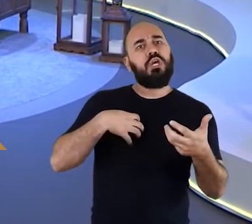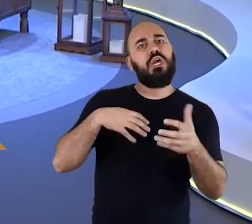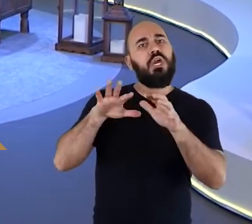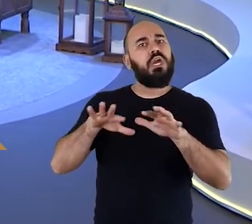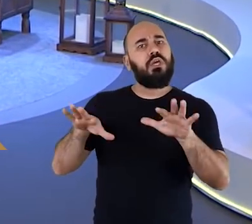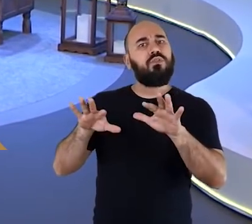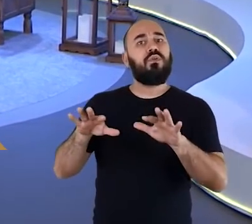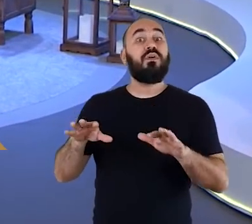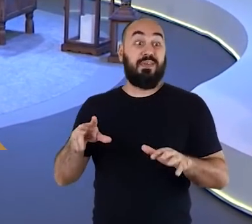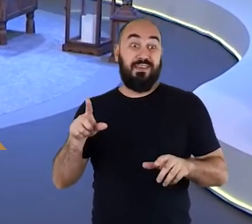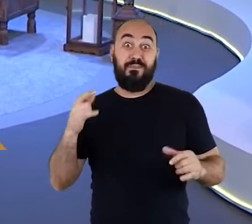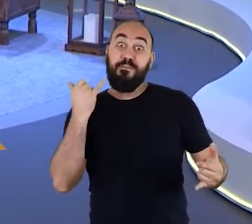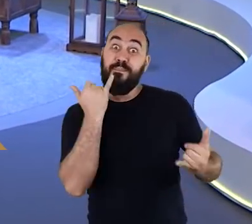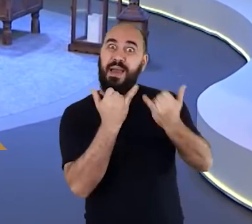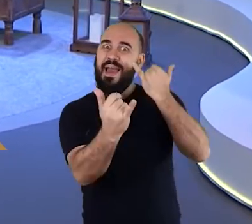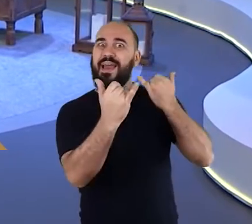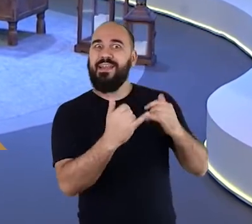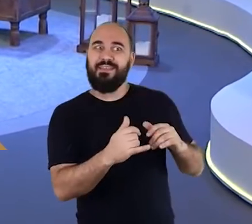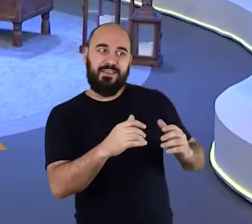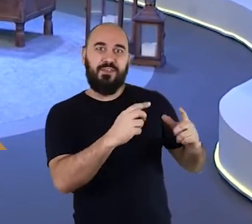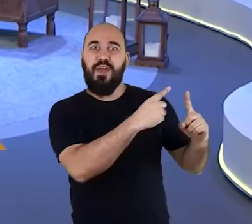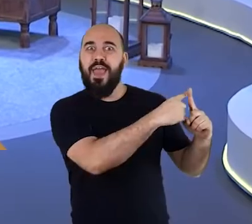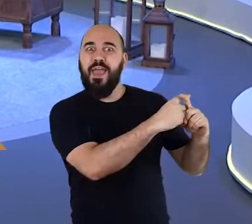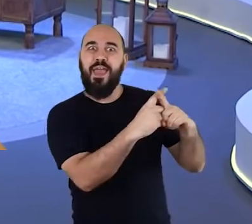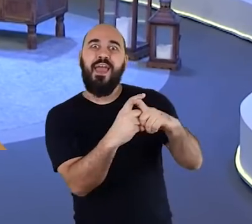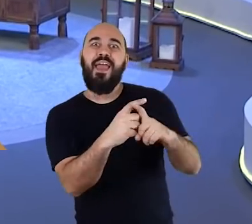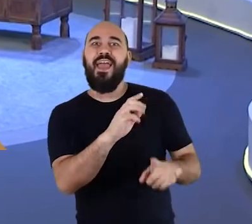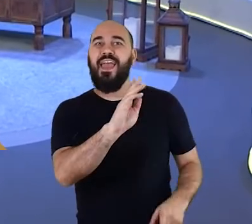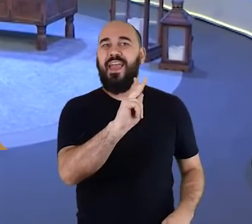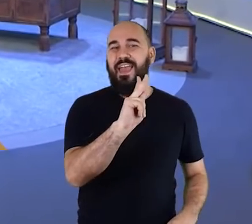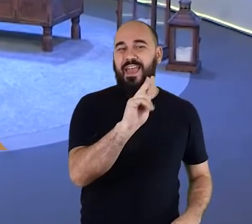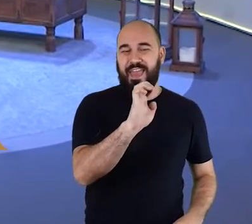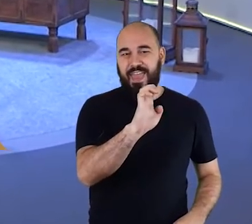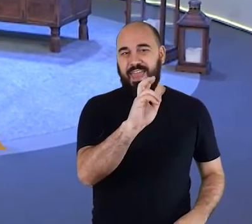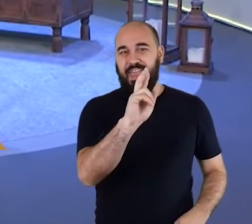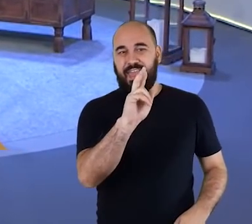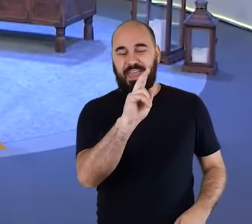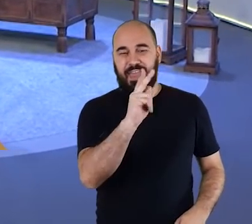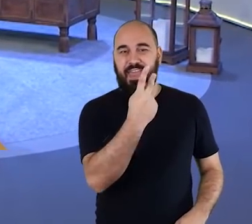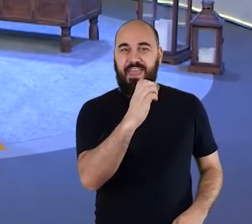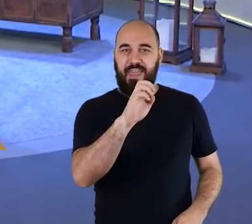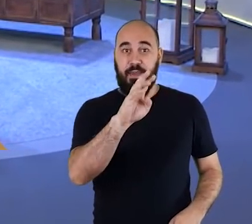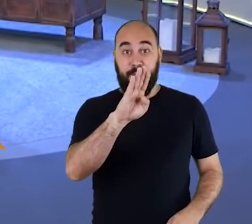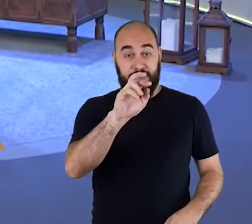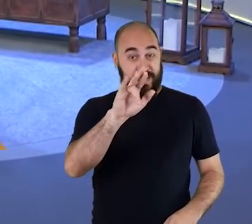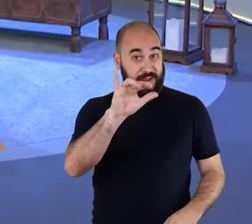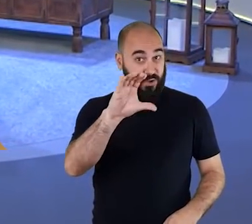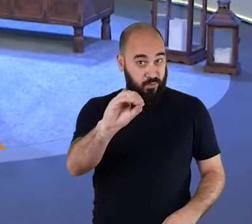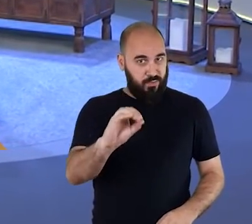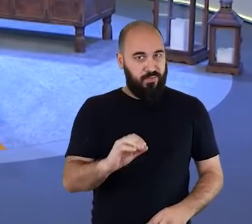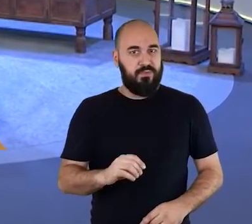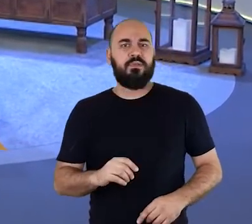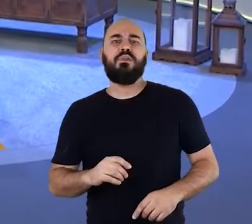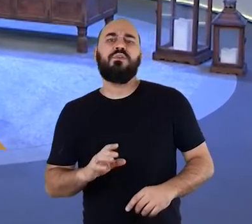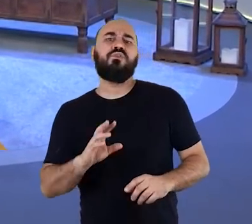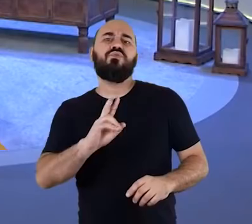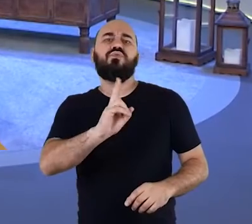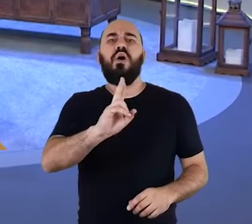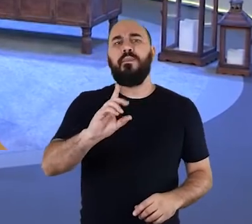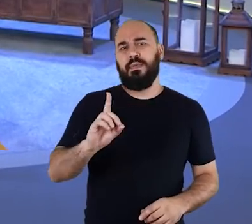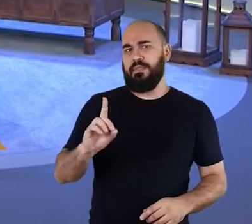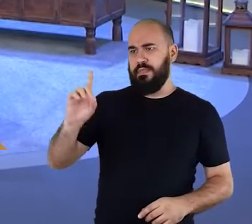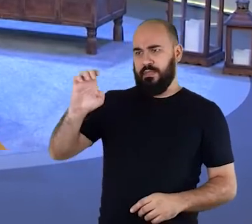hebraica. Na pedra menciona-se o tetragrama sagrado, o nome de Deus em hebraico, ao lado também de